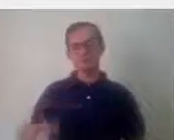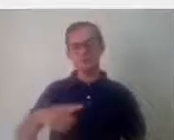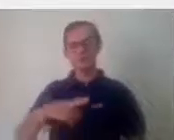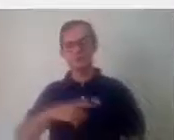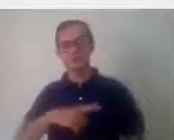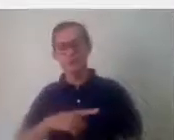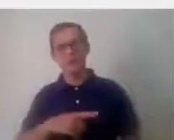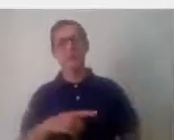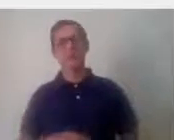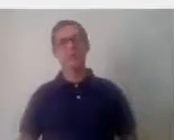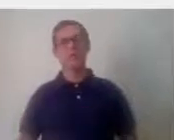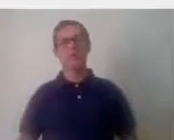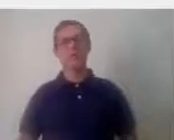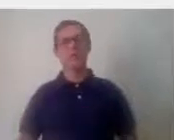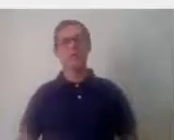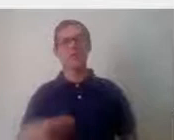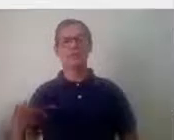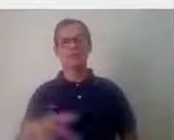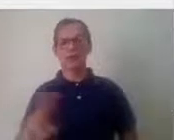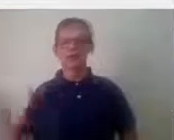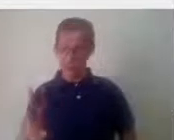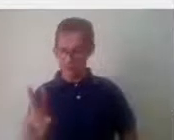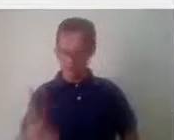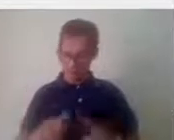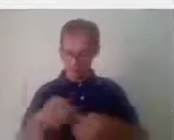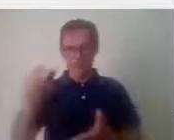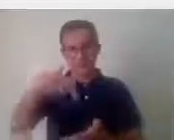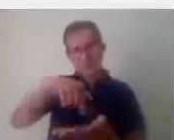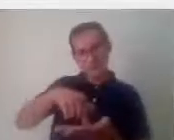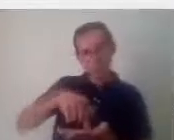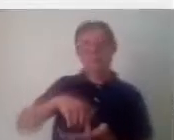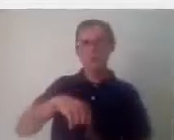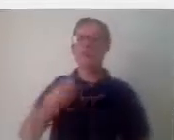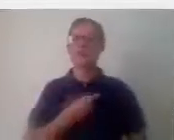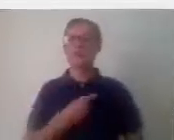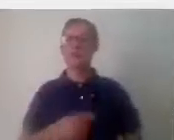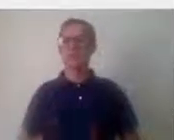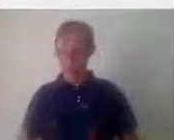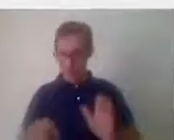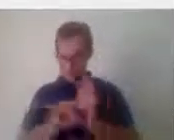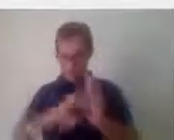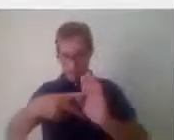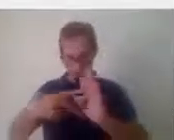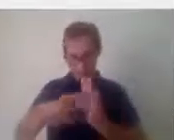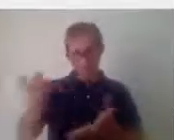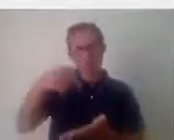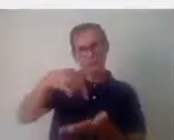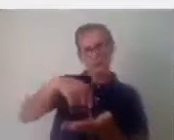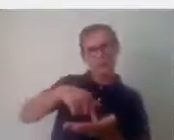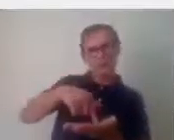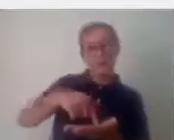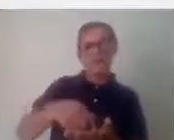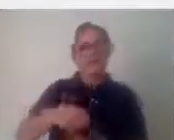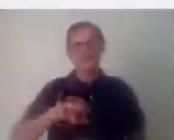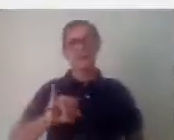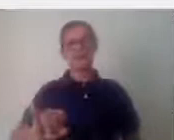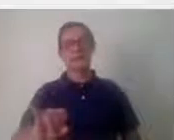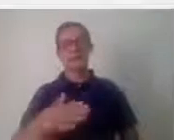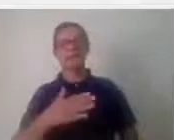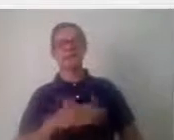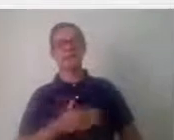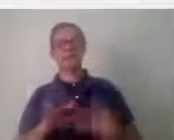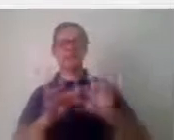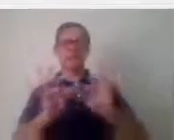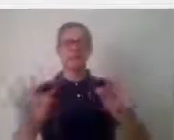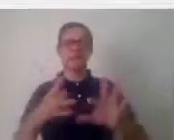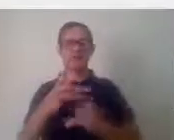um máximo local nesse ponto, que a gente já vai ver o que significa esse ponto, se a minha